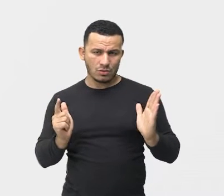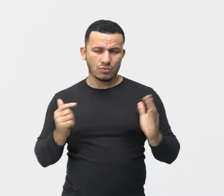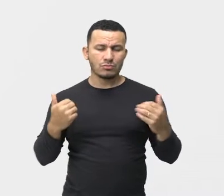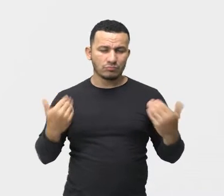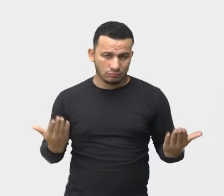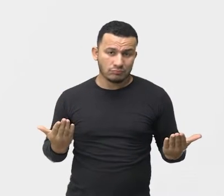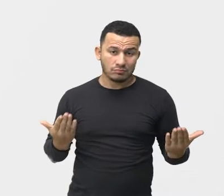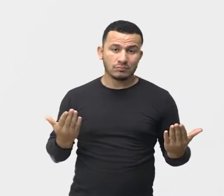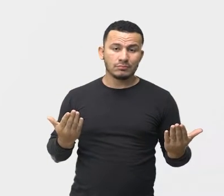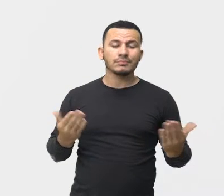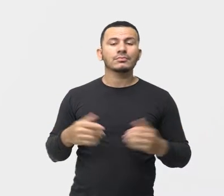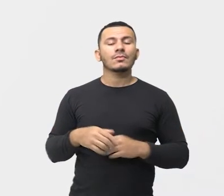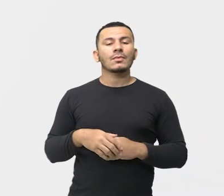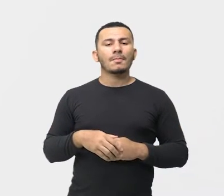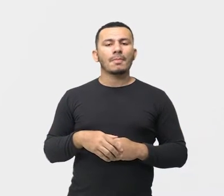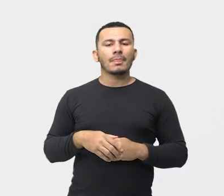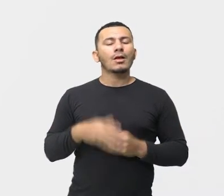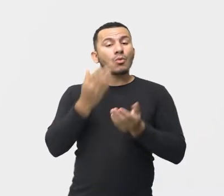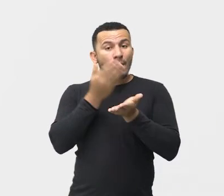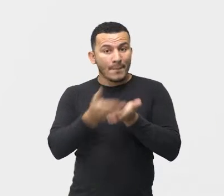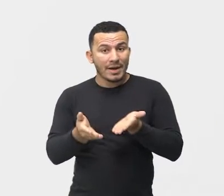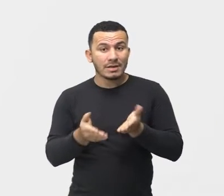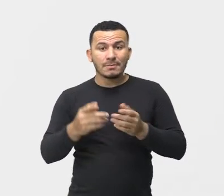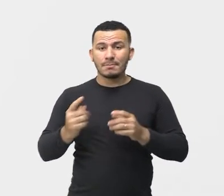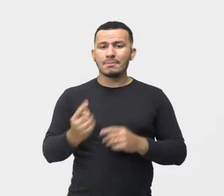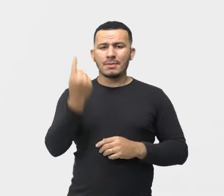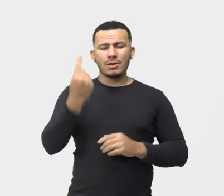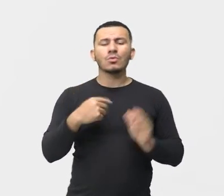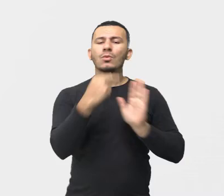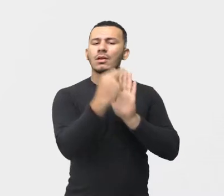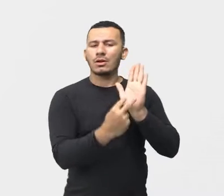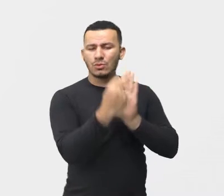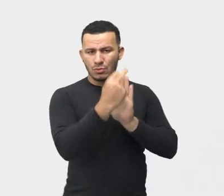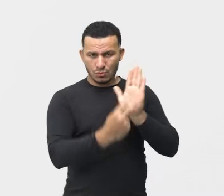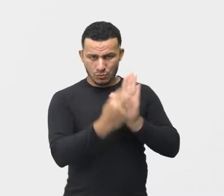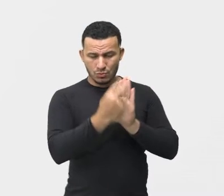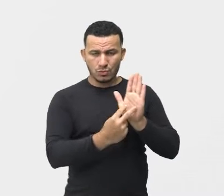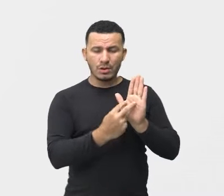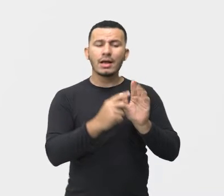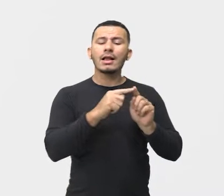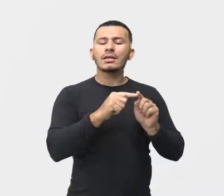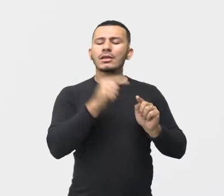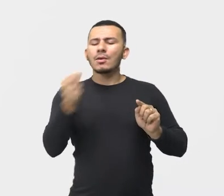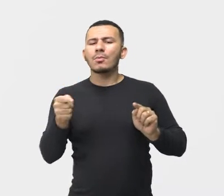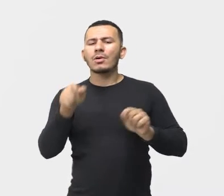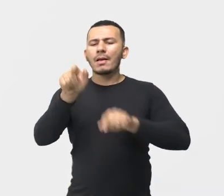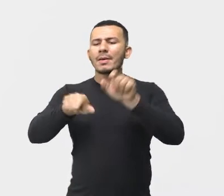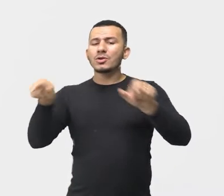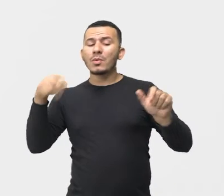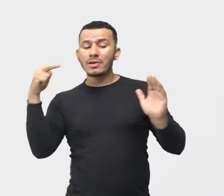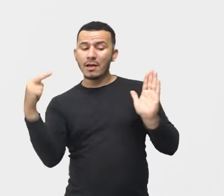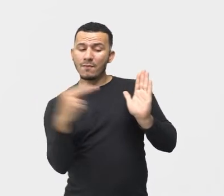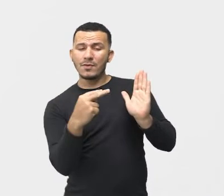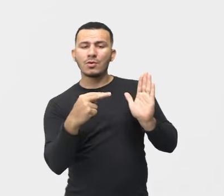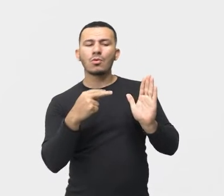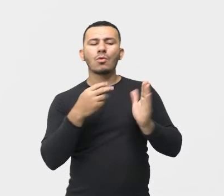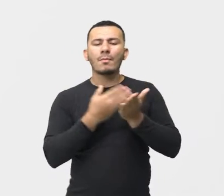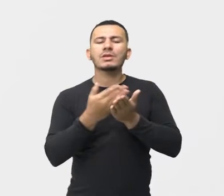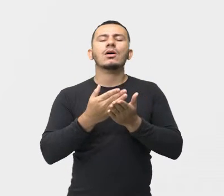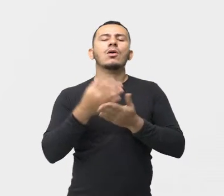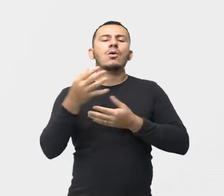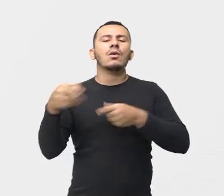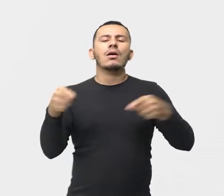tudo começou com a leitura do texto jornalístico e aí desencadeou opiniões favoráveis